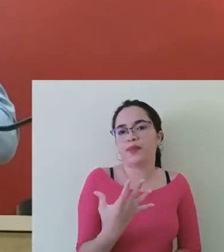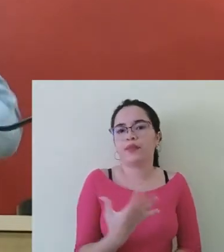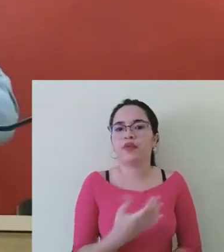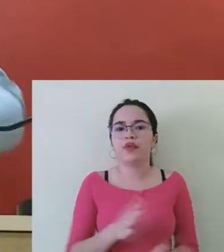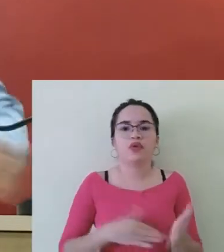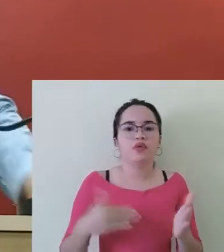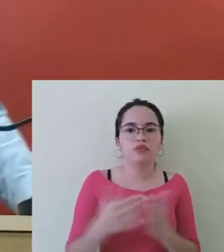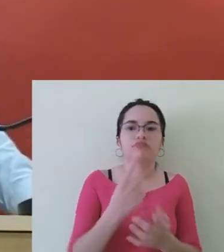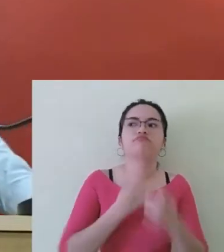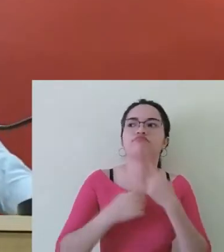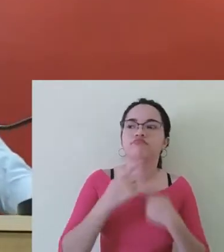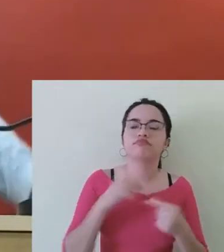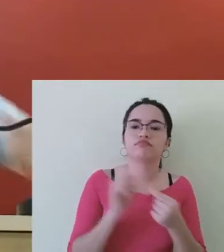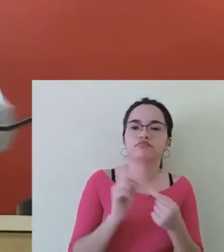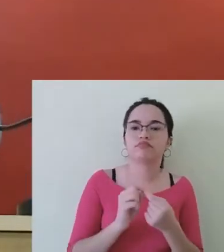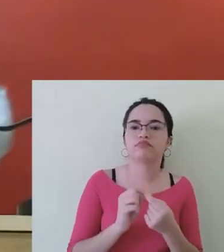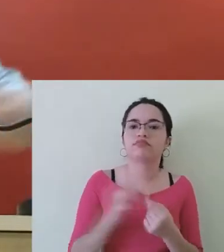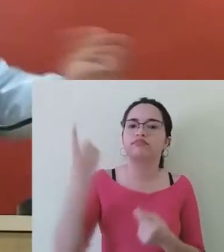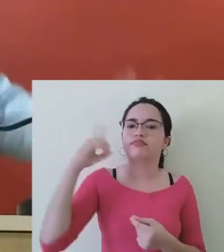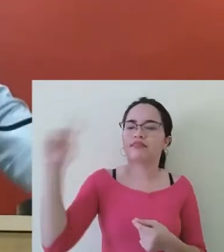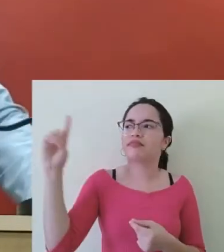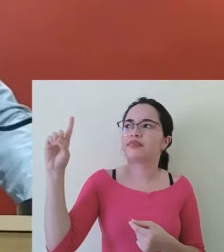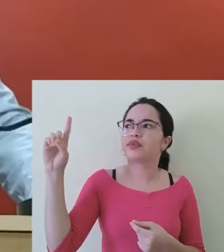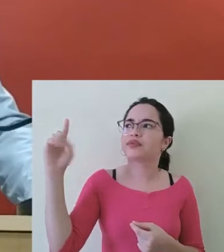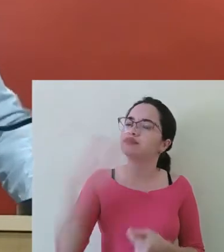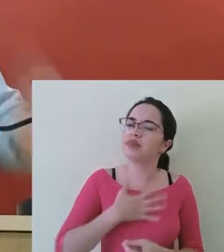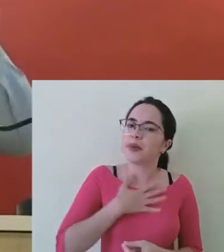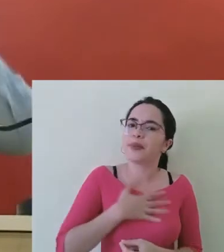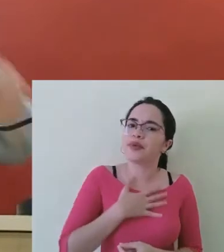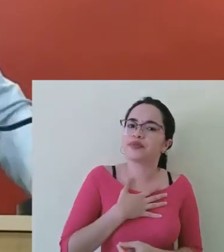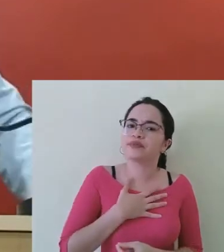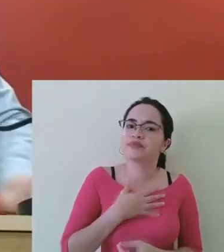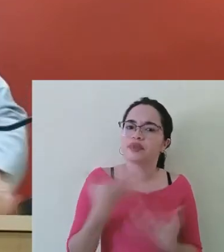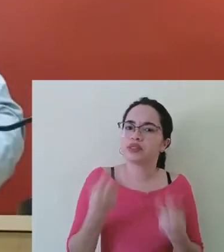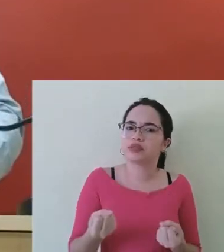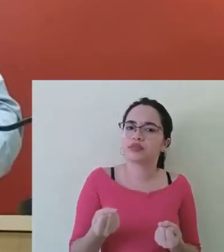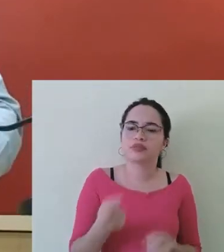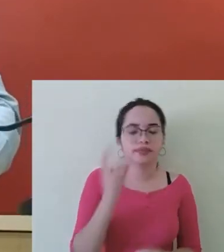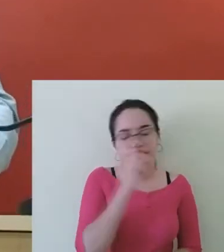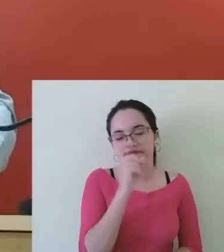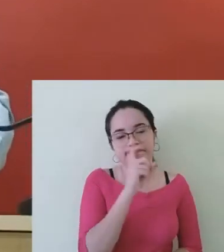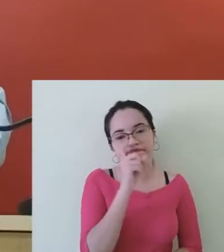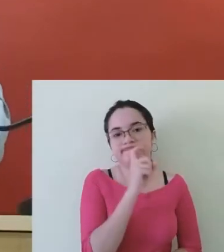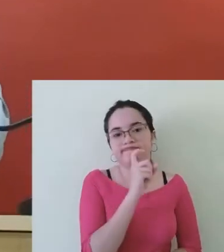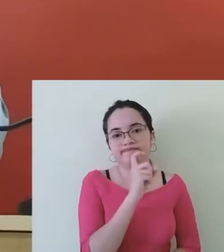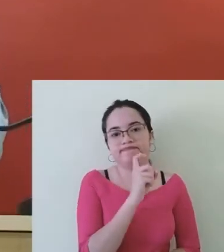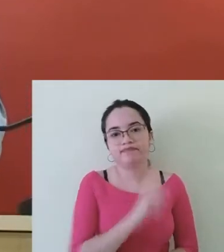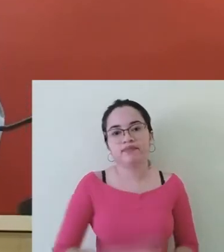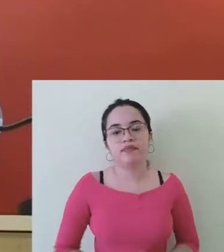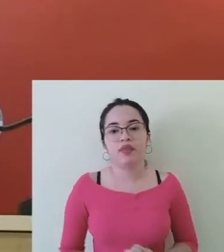bom, tudo que eu desejar fazer, Deus aprova. Isso é uma mentira, isso é um